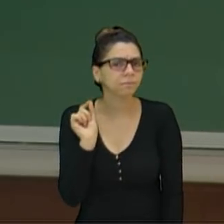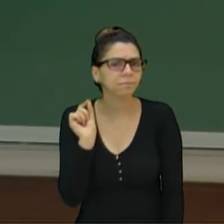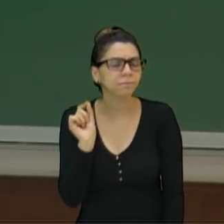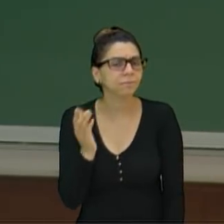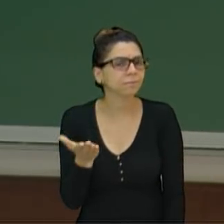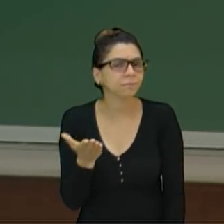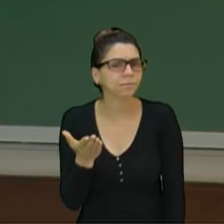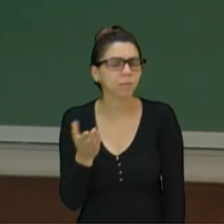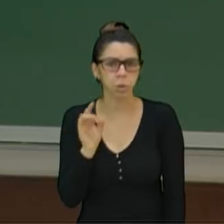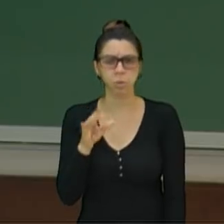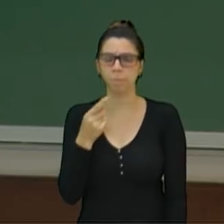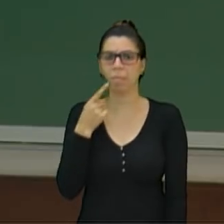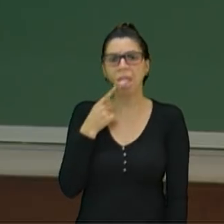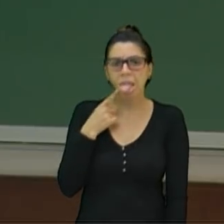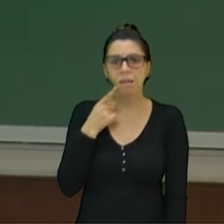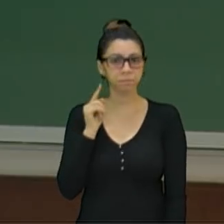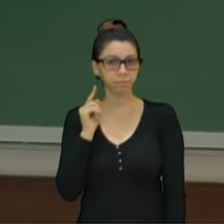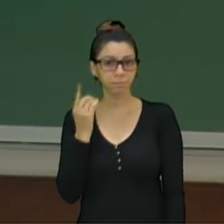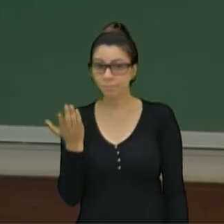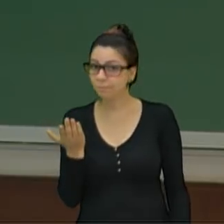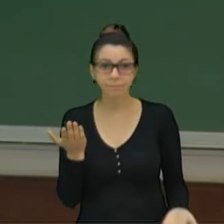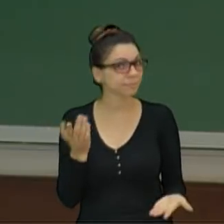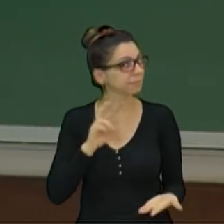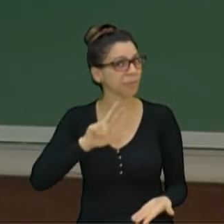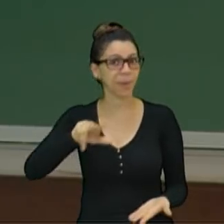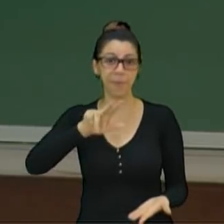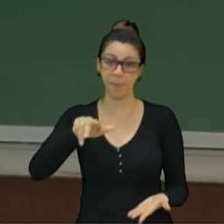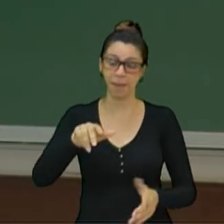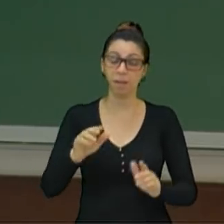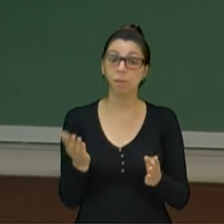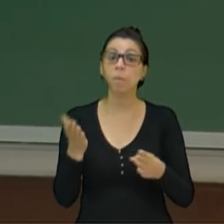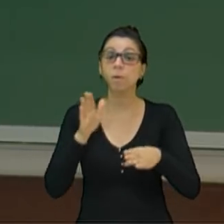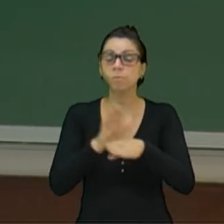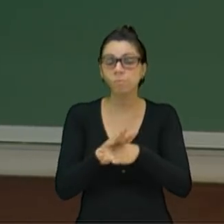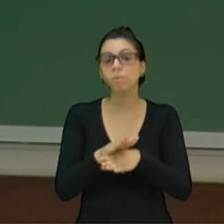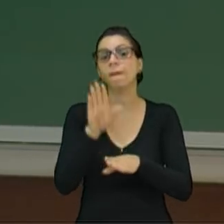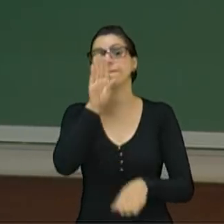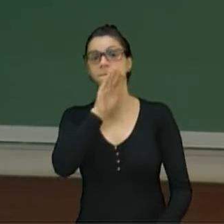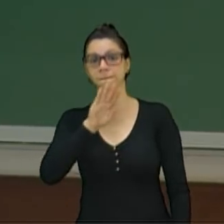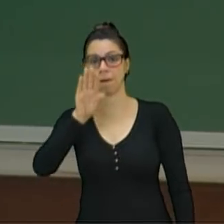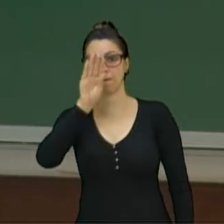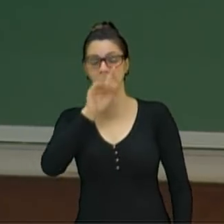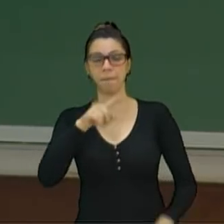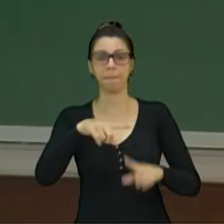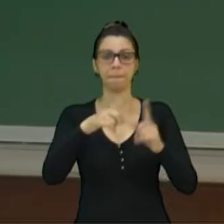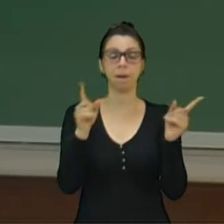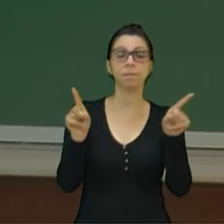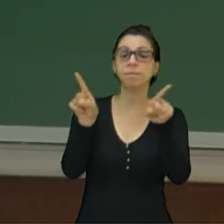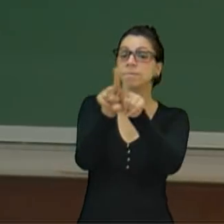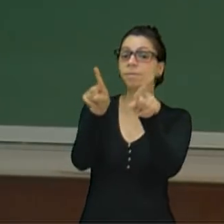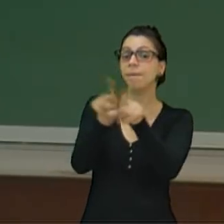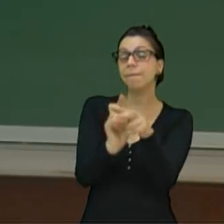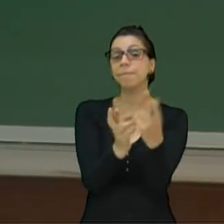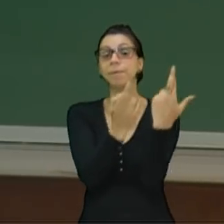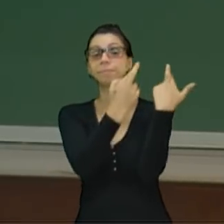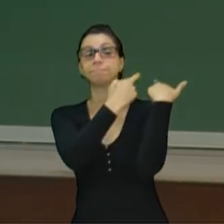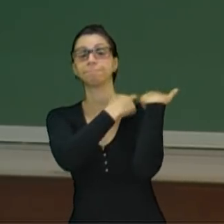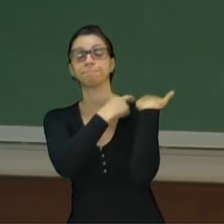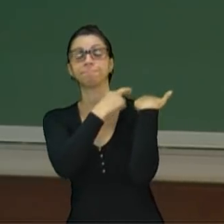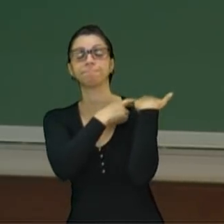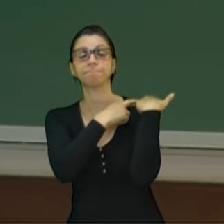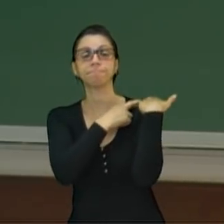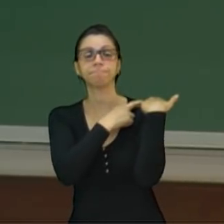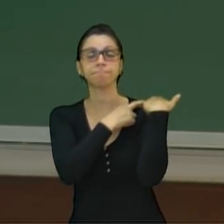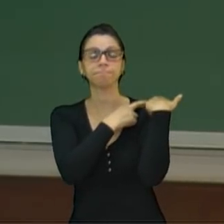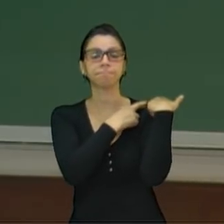ficar mostrando para as pessoas? Não, né? A língua ajuda a falarmos. Só que a língua também é responsável...